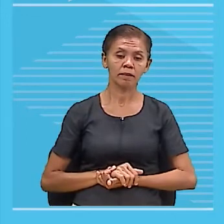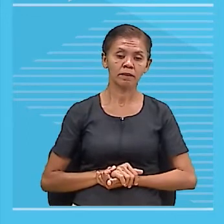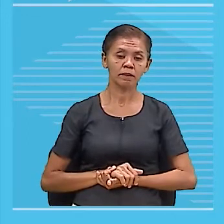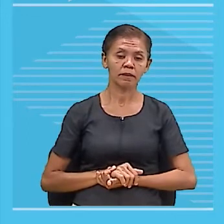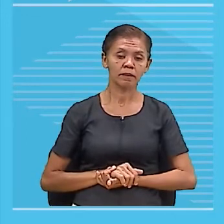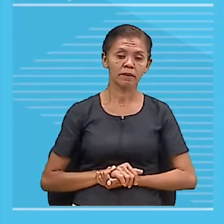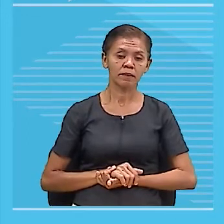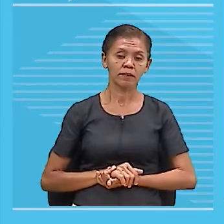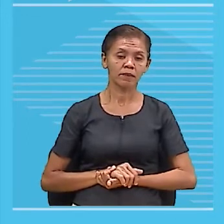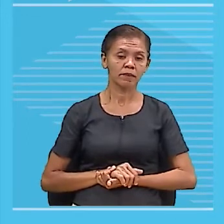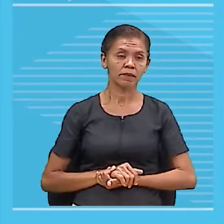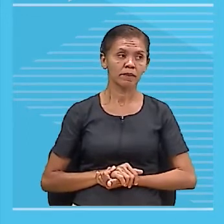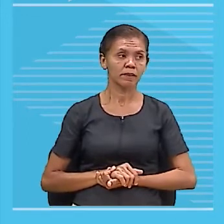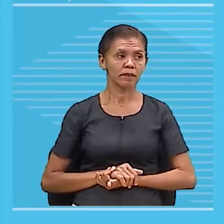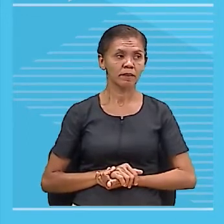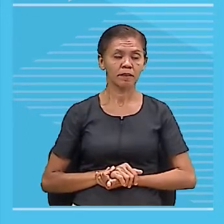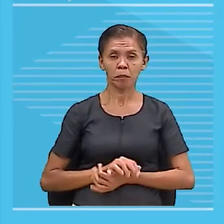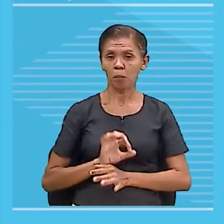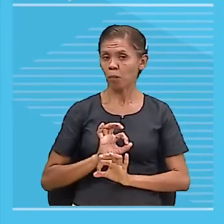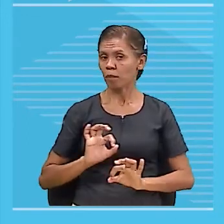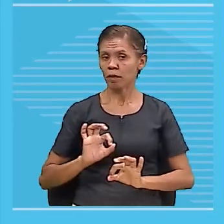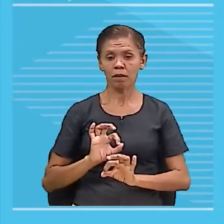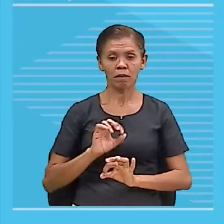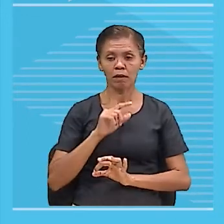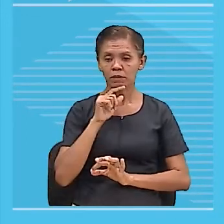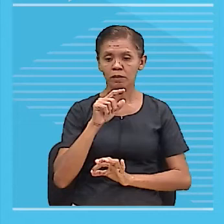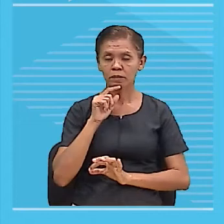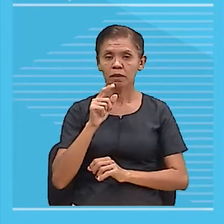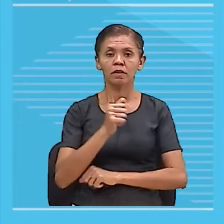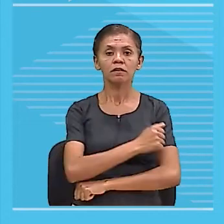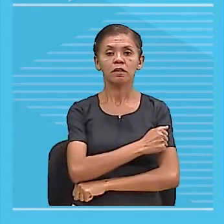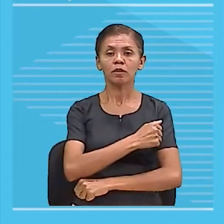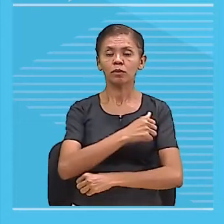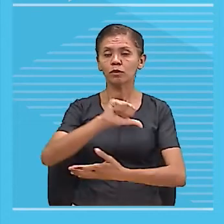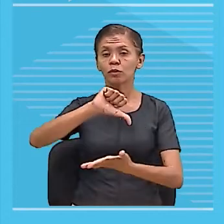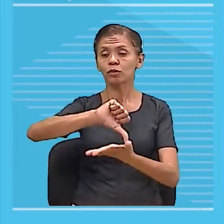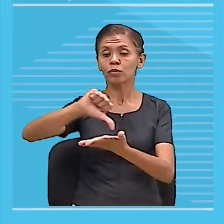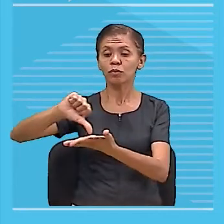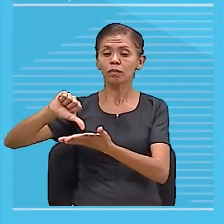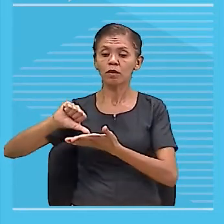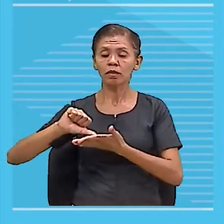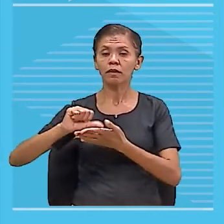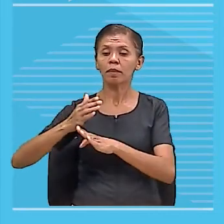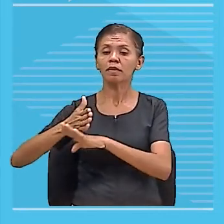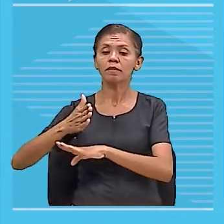Nenhuma dúvida, né, Adriana? Os meus polos, cadê? Cadê a participação de